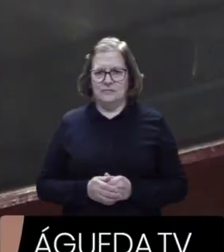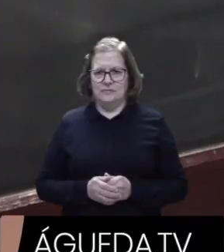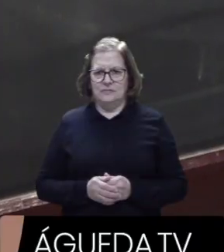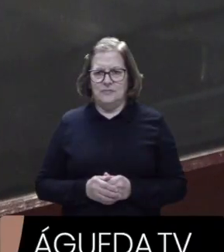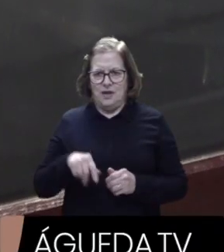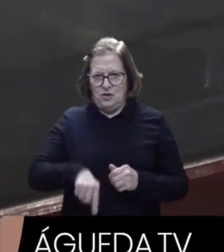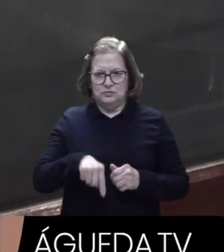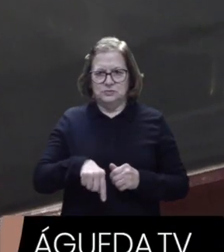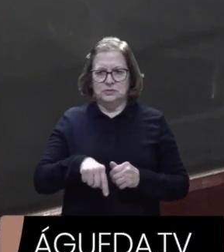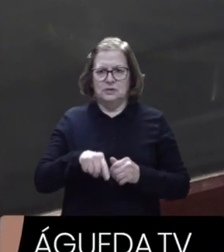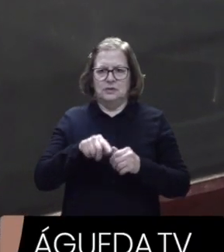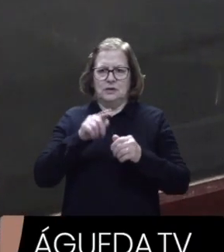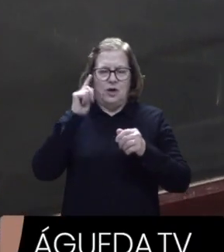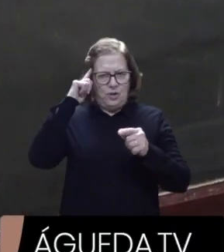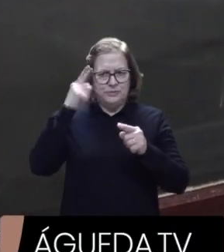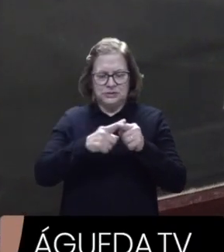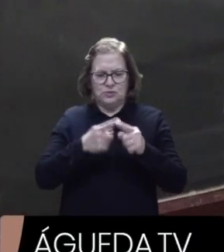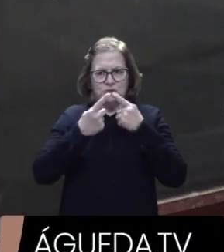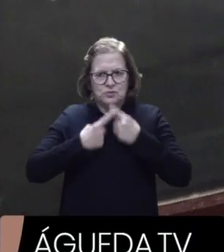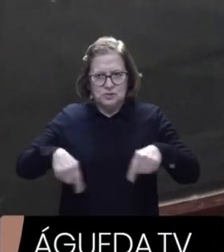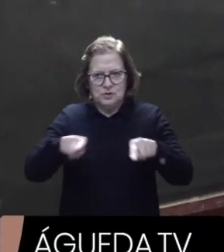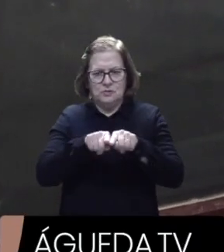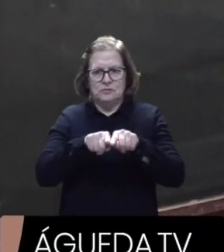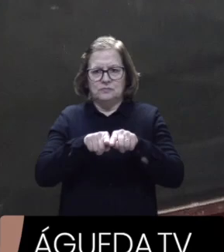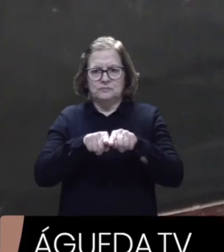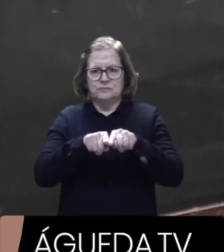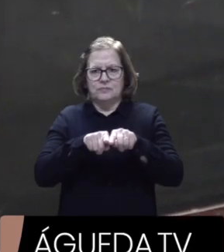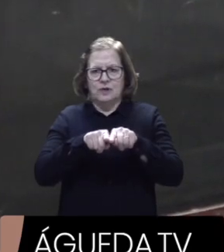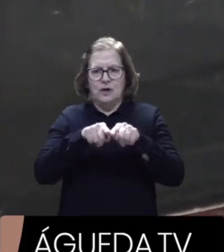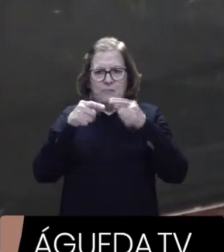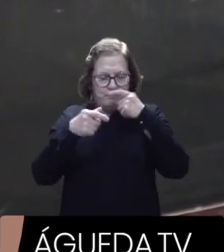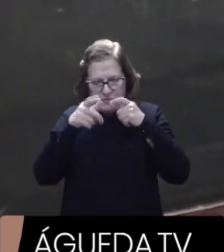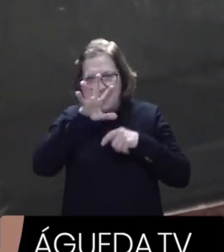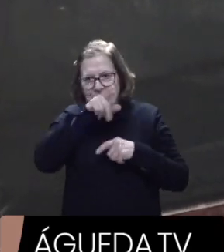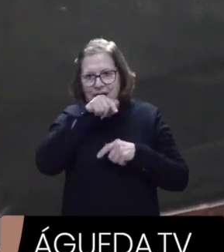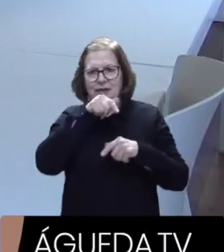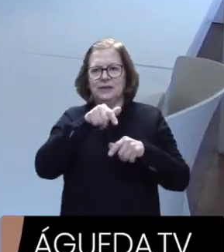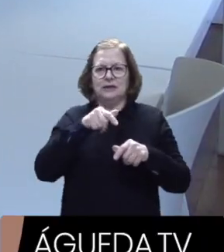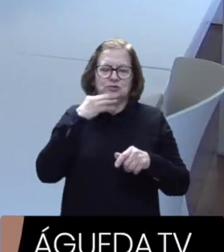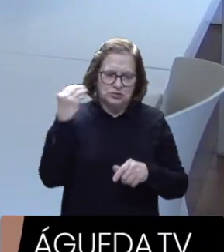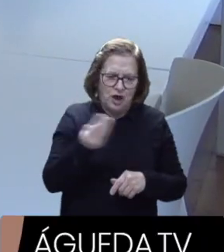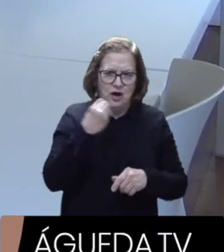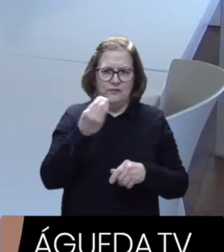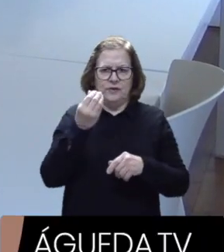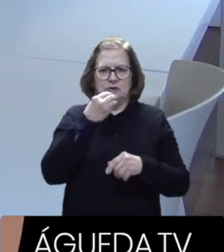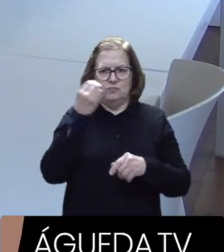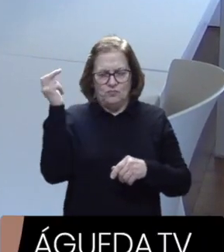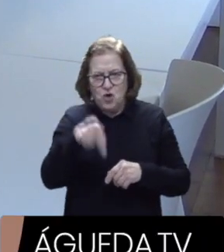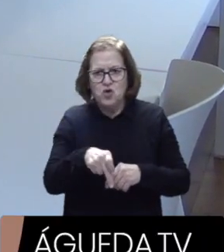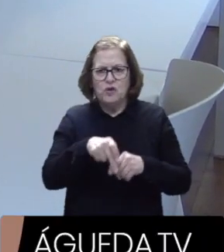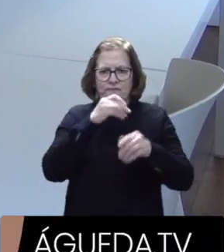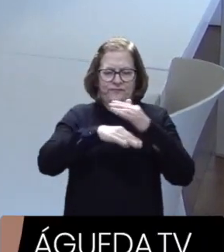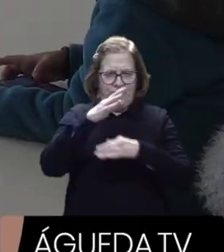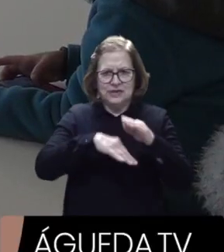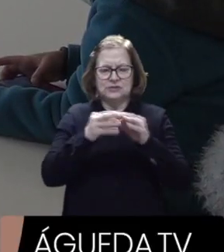este evento consistiu na reunião aqui da progenitora CD e de jovens que vieram aqui em conjunto